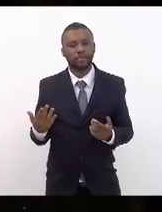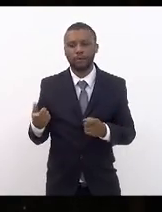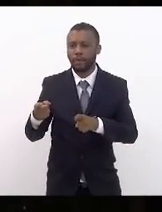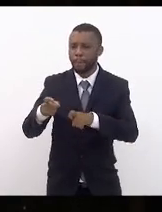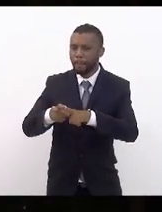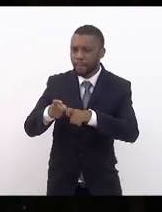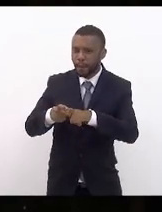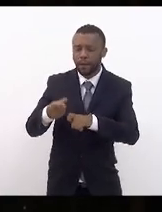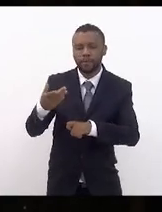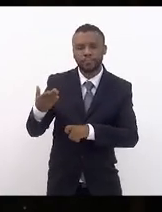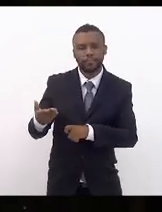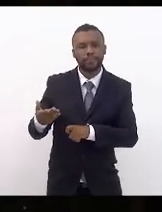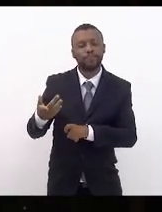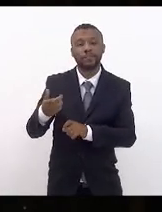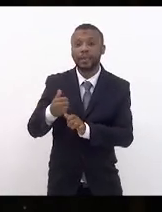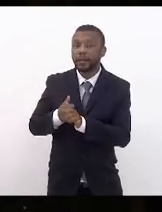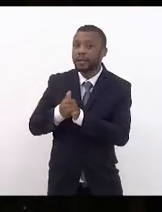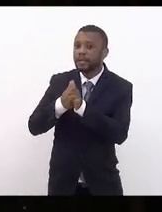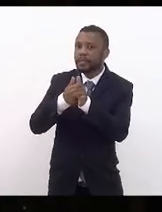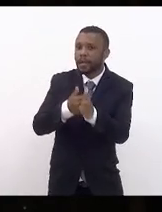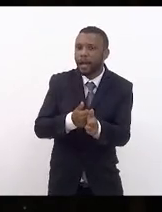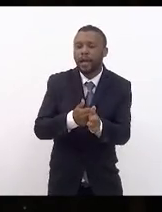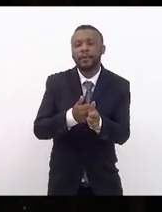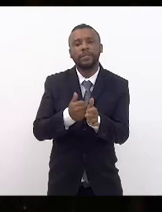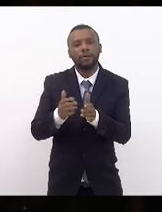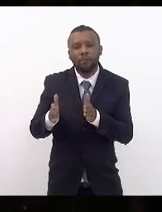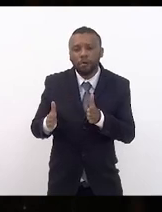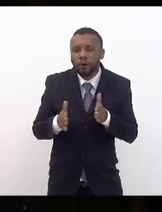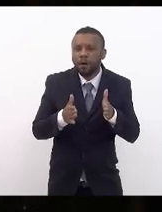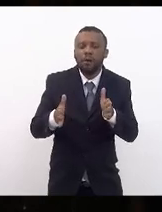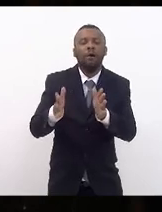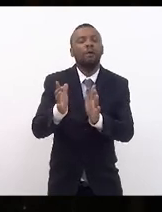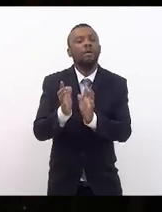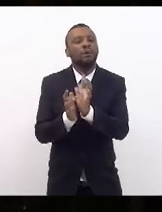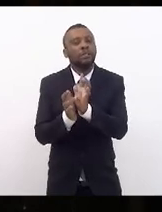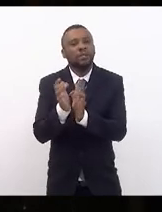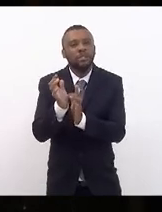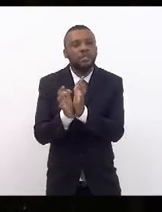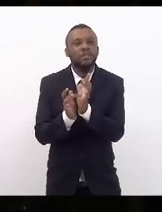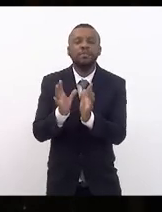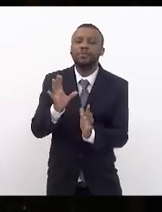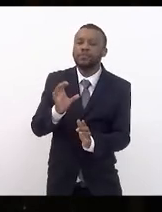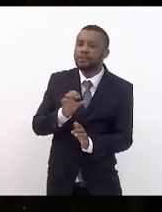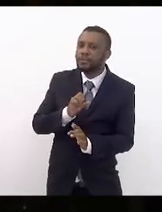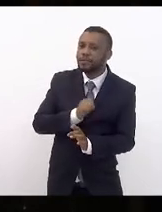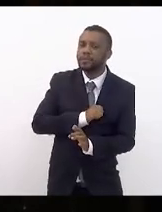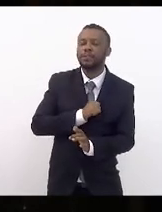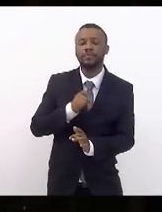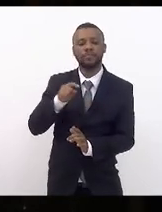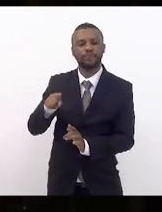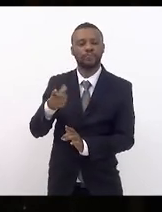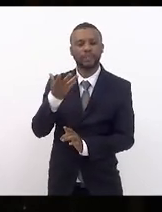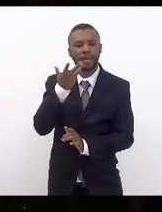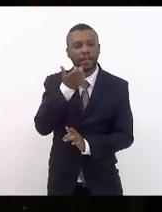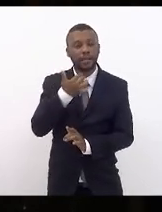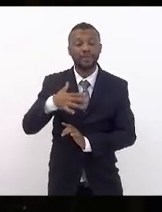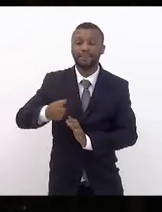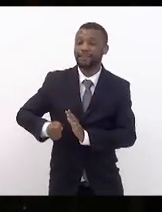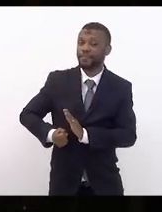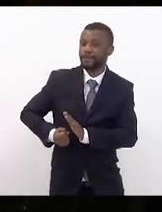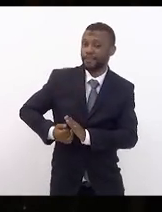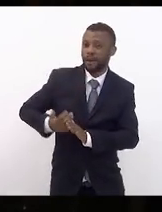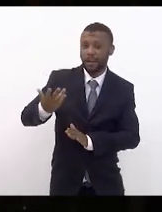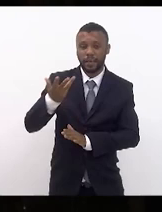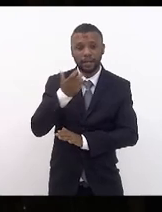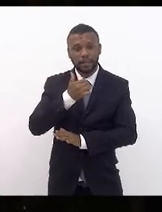Vaz segue o modelo de Jesus, gostando de crianças. E quantas crianças passaram por